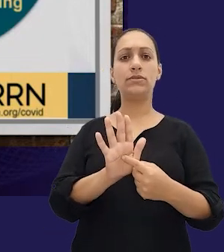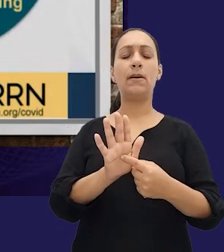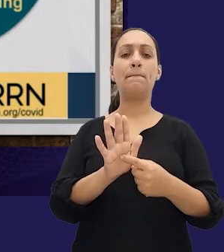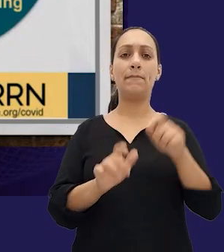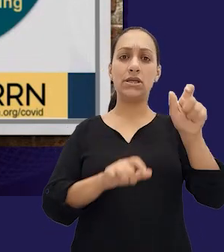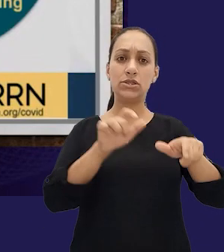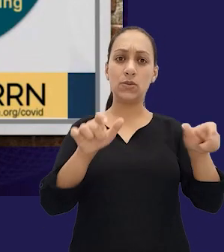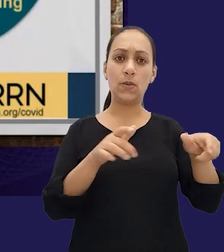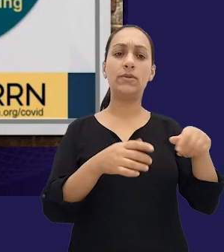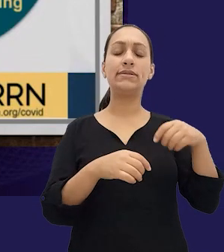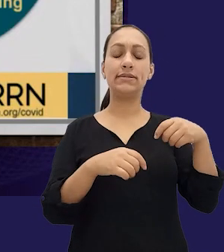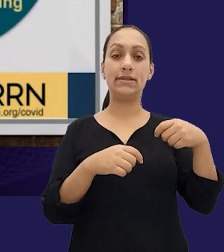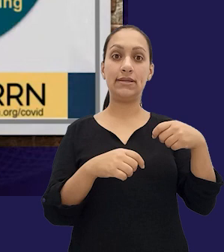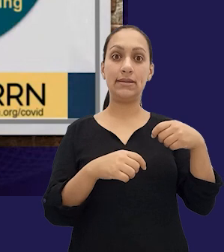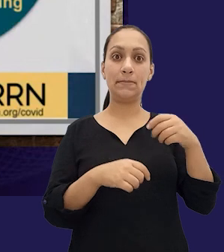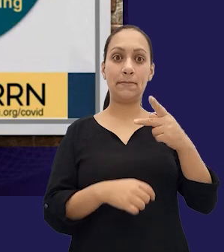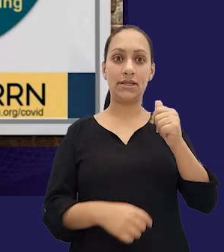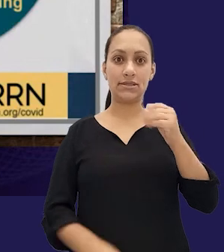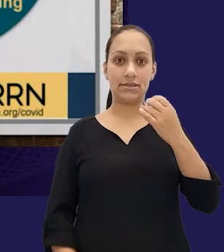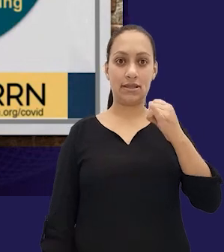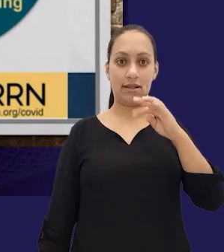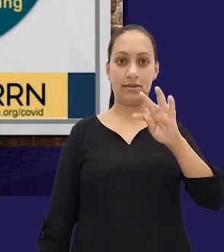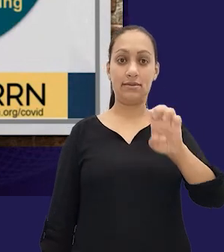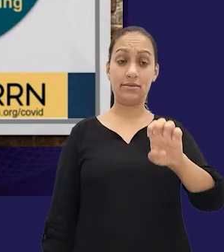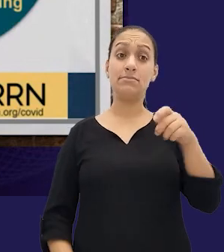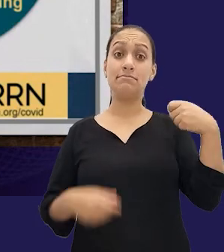que realmente precisavam de terapia antimicrobiana.